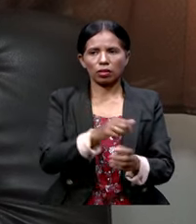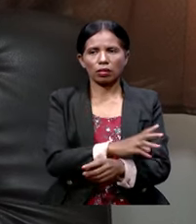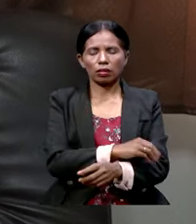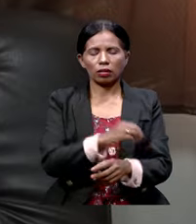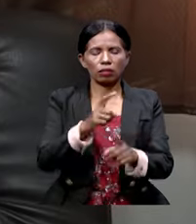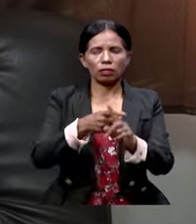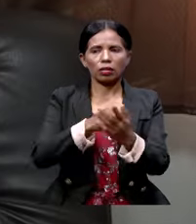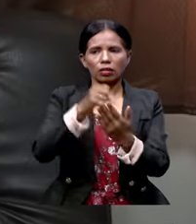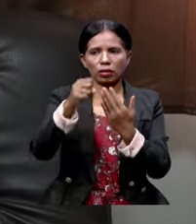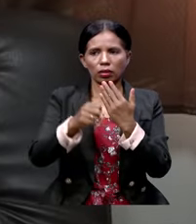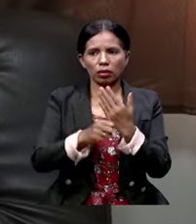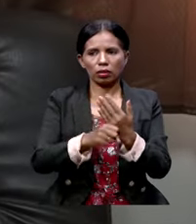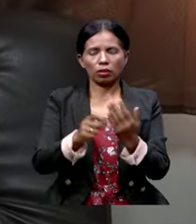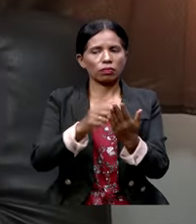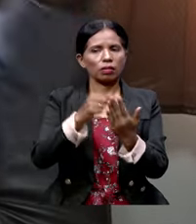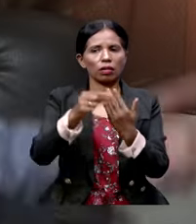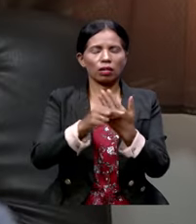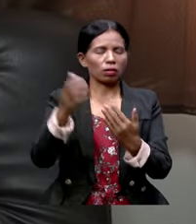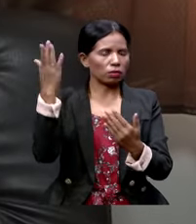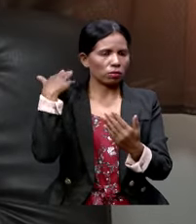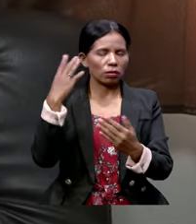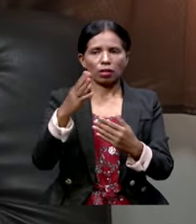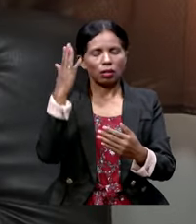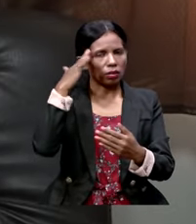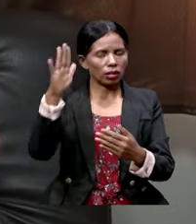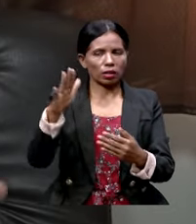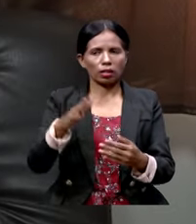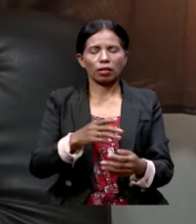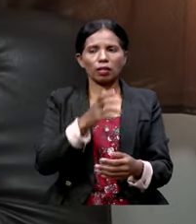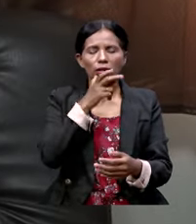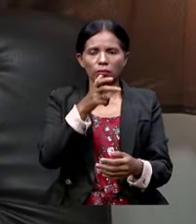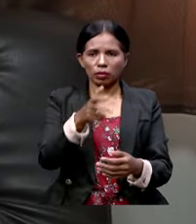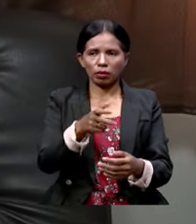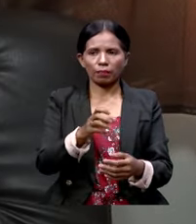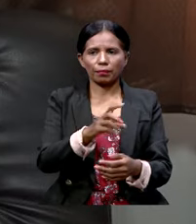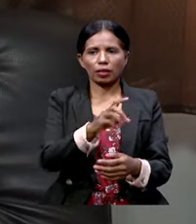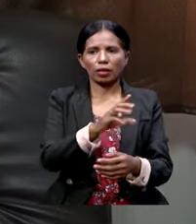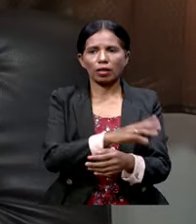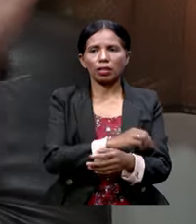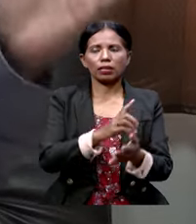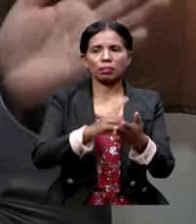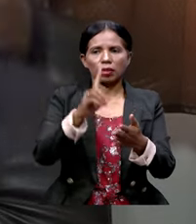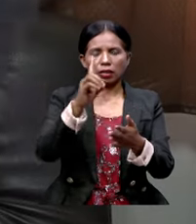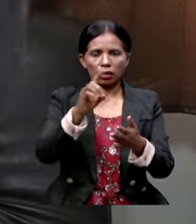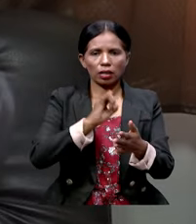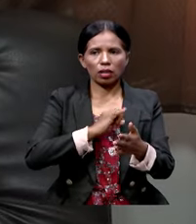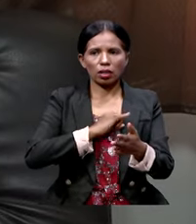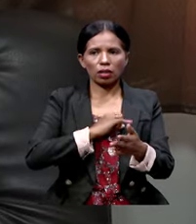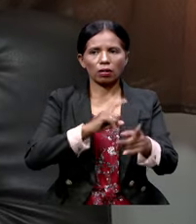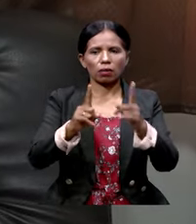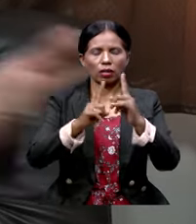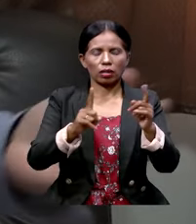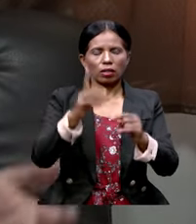setembro, agosto, bacou, tu que nem há tem no Boatil. 2001, setembro, né, semana ainda, há conversa no